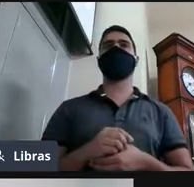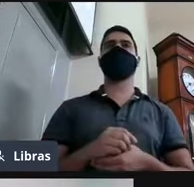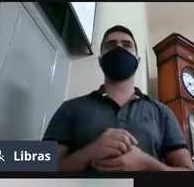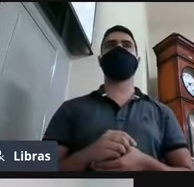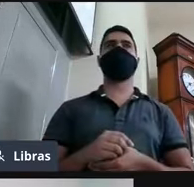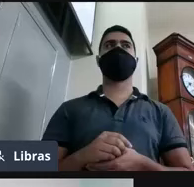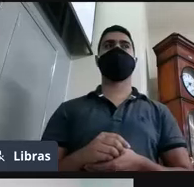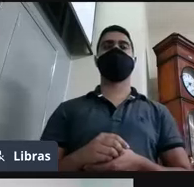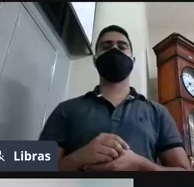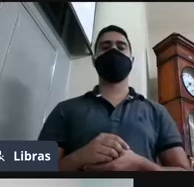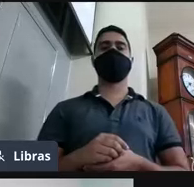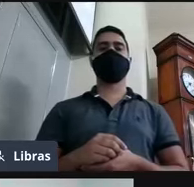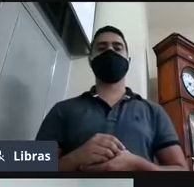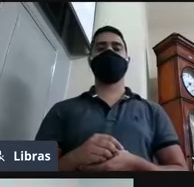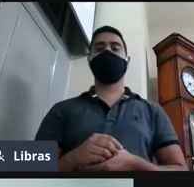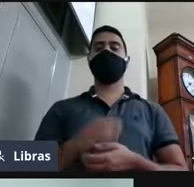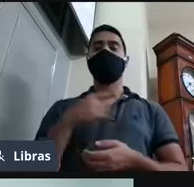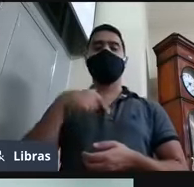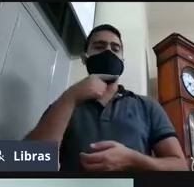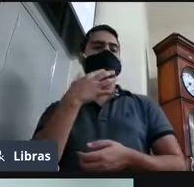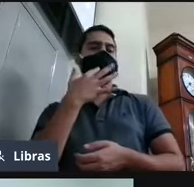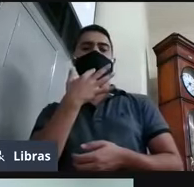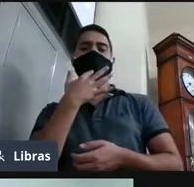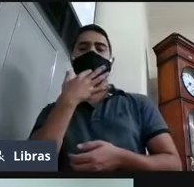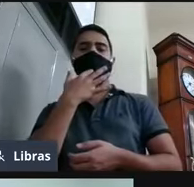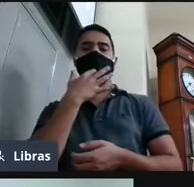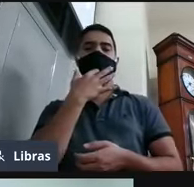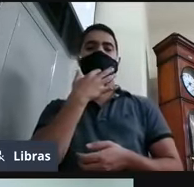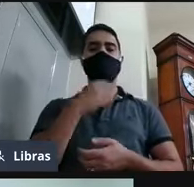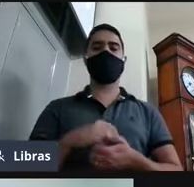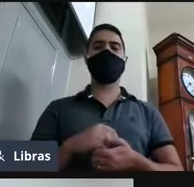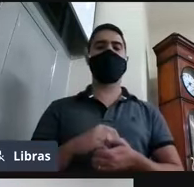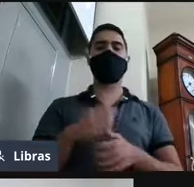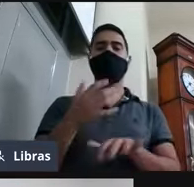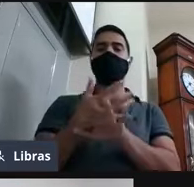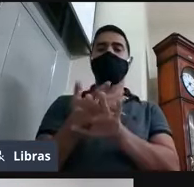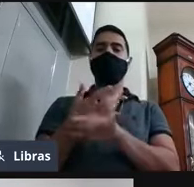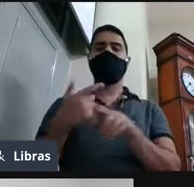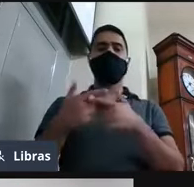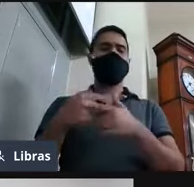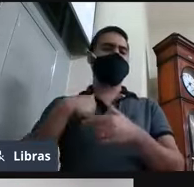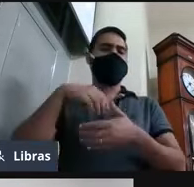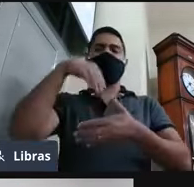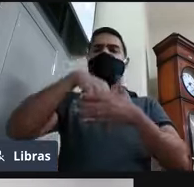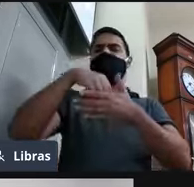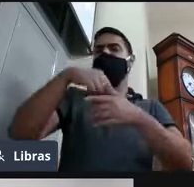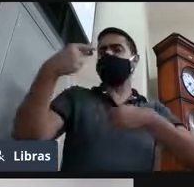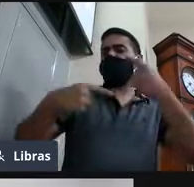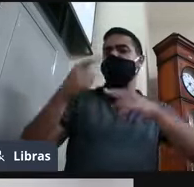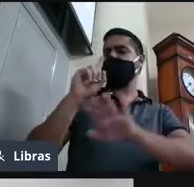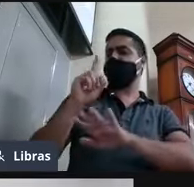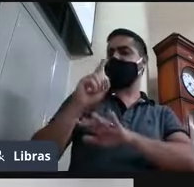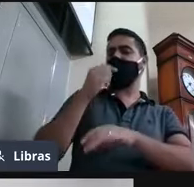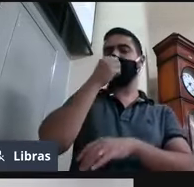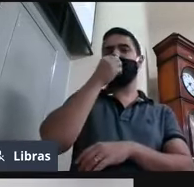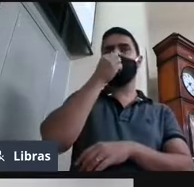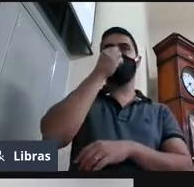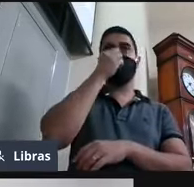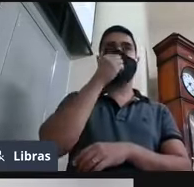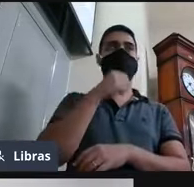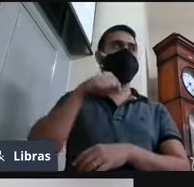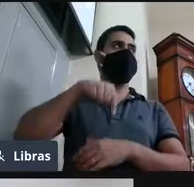foi atrás de quem conhecia a matéria. Porque, para mim, isso aqui não é um voto político, não.